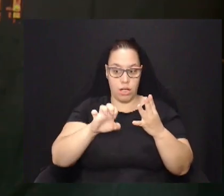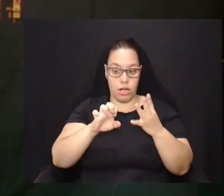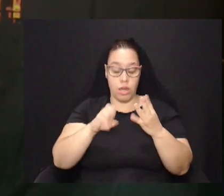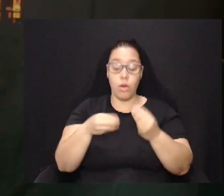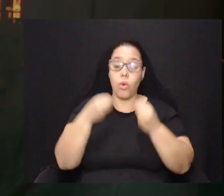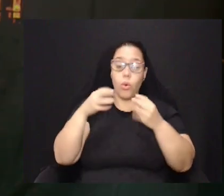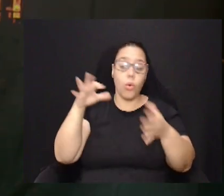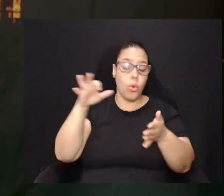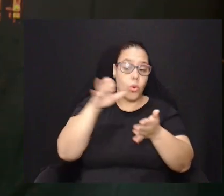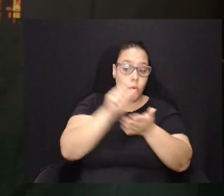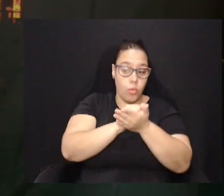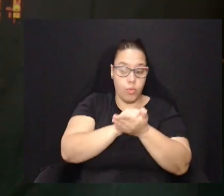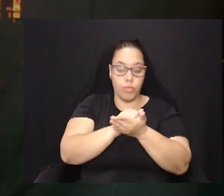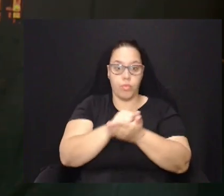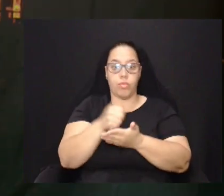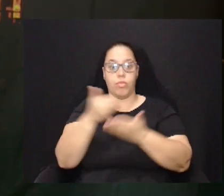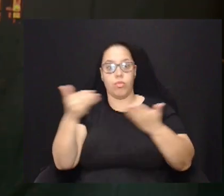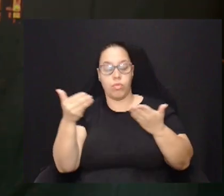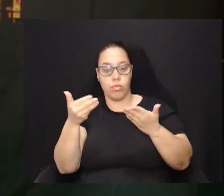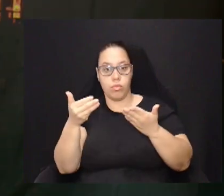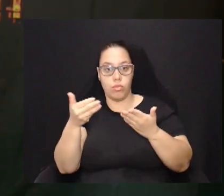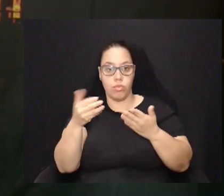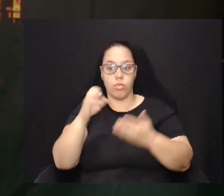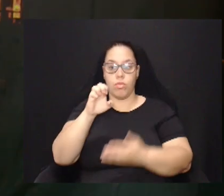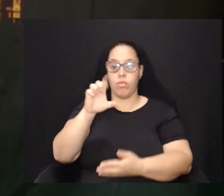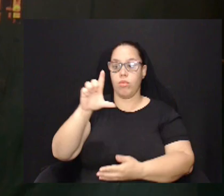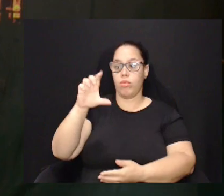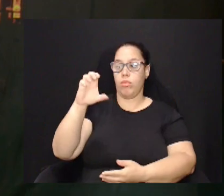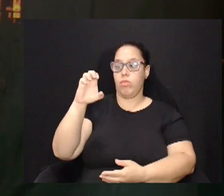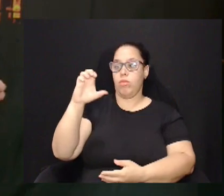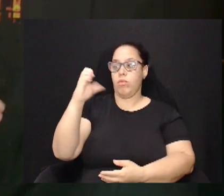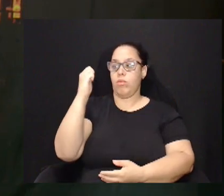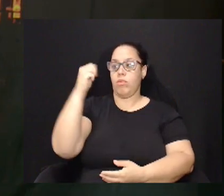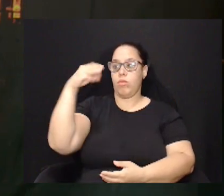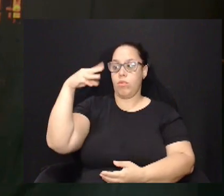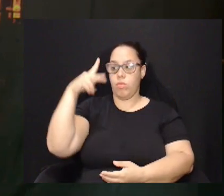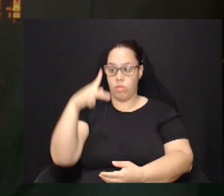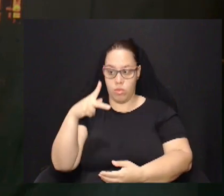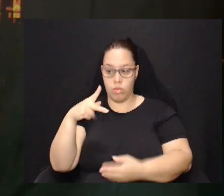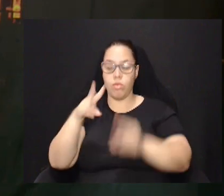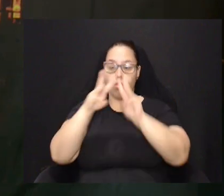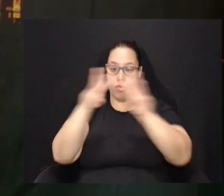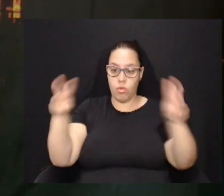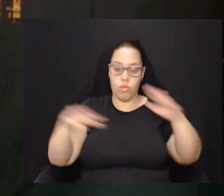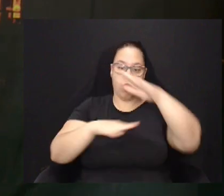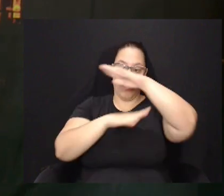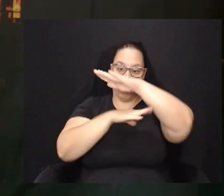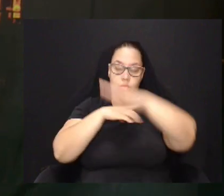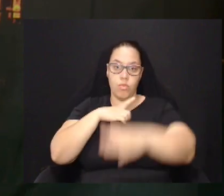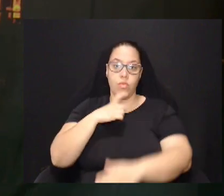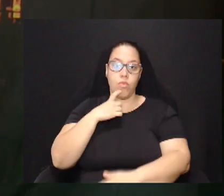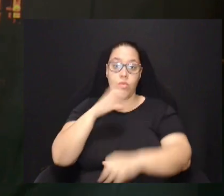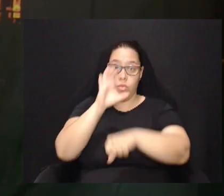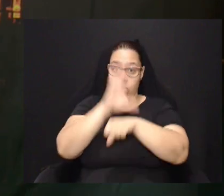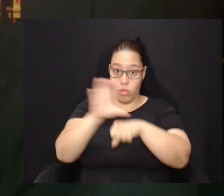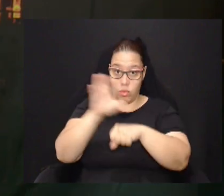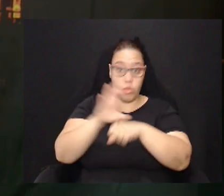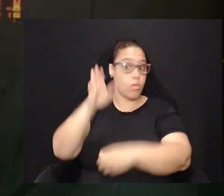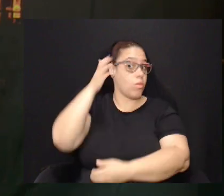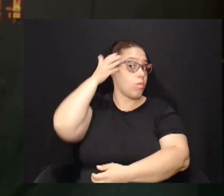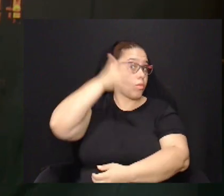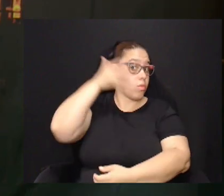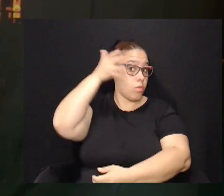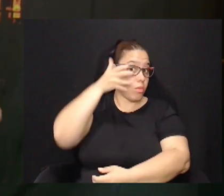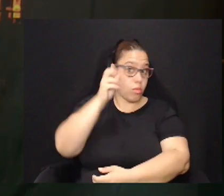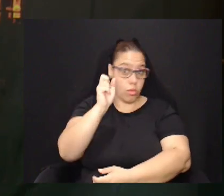Vamos lá! Pela página da Elecamp, no site da Câmara de Campinas, na área de cursos e palestras, tá bom? Se você